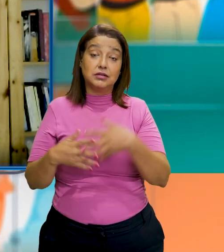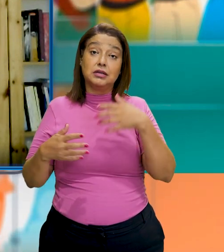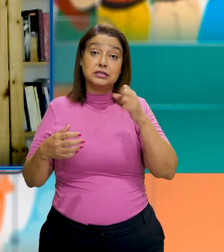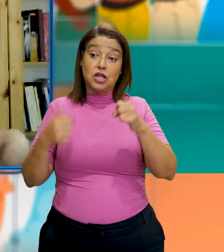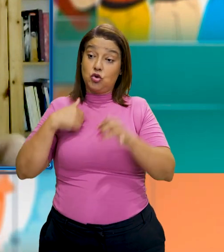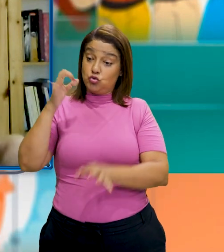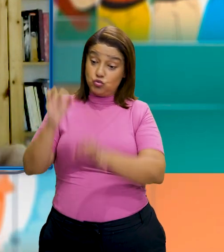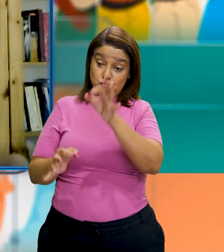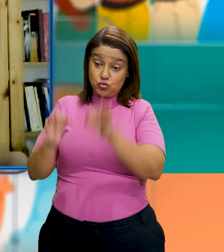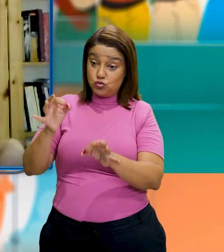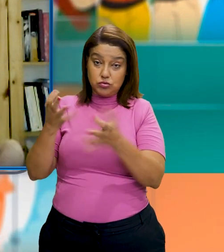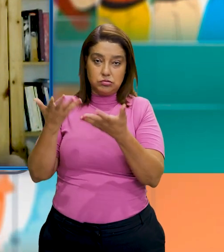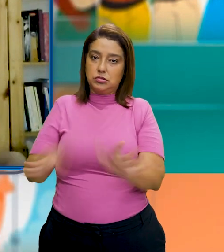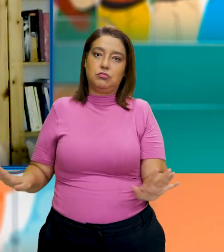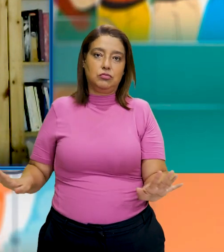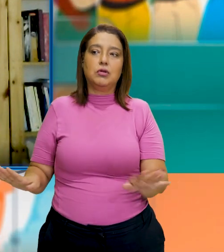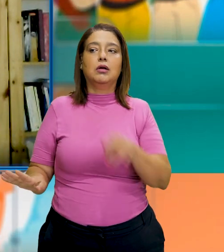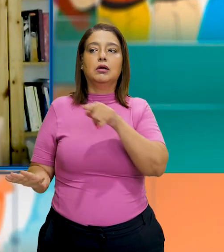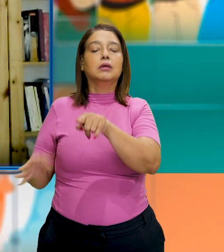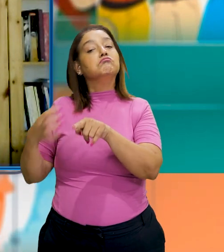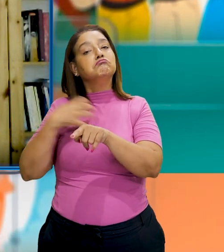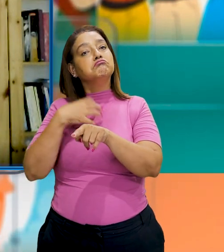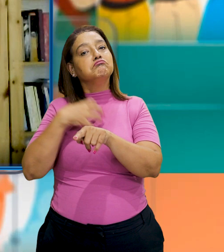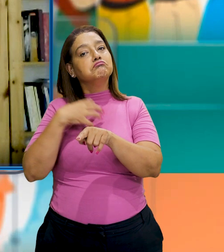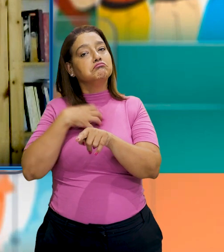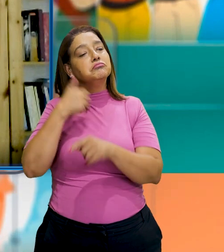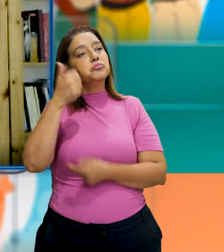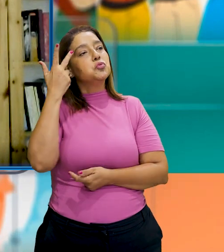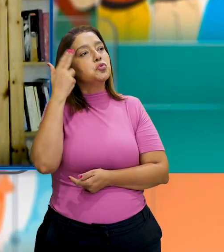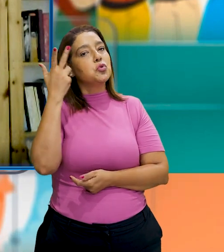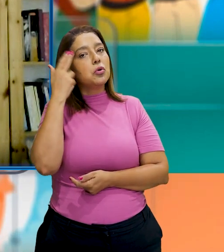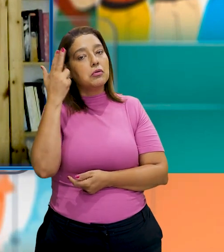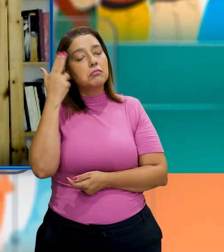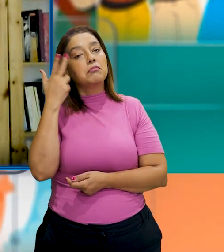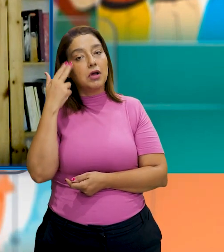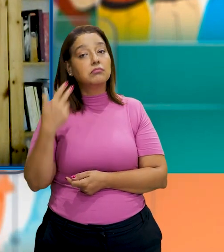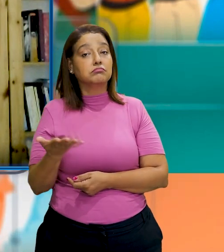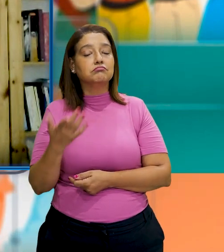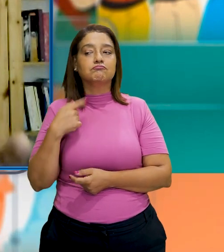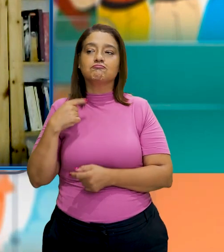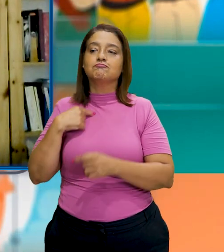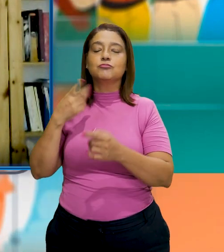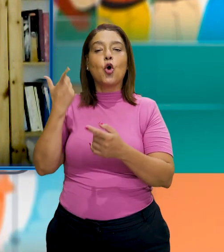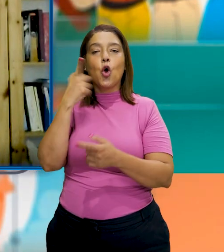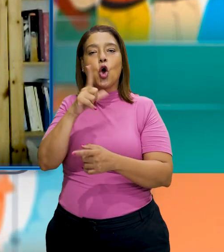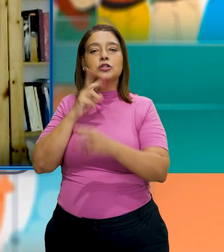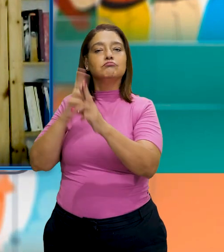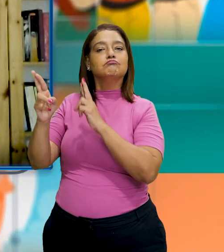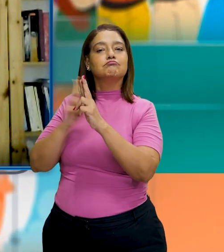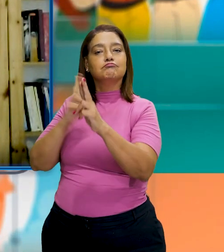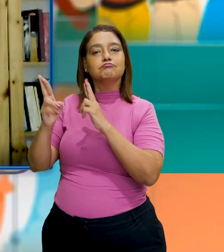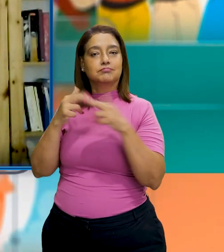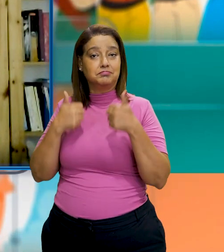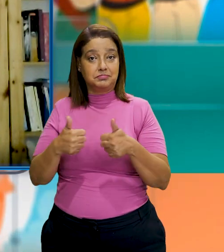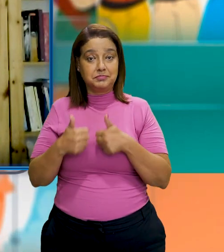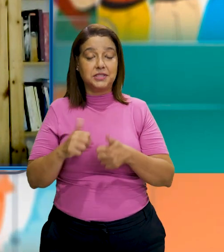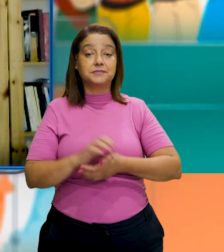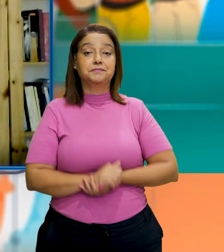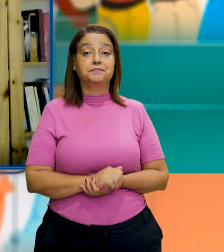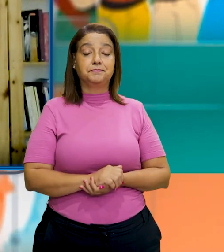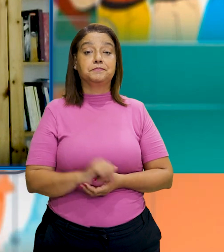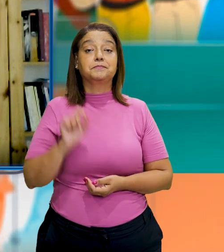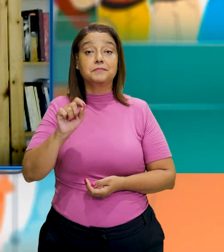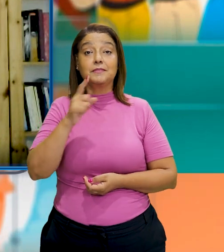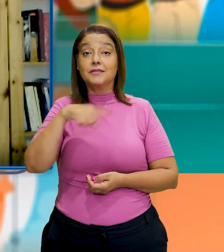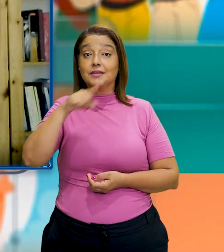não estou apontando, se eu não estou julgando, né, a pessoa não vai se sentir na defensiva, portanto, a linguagem vai fluir. É bom